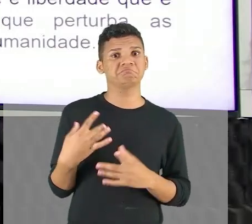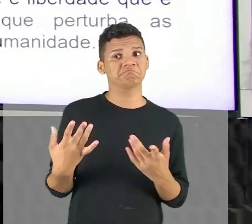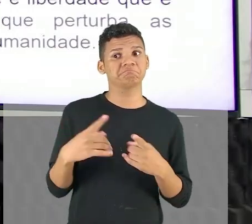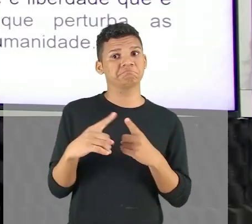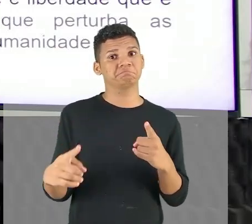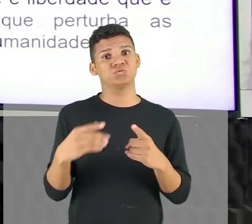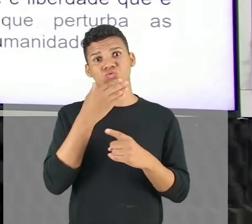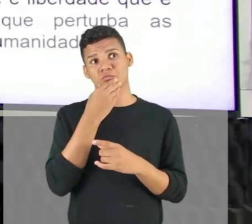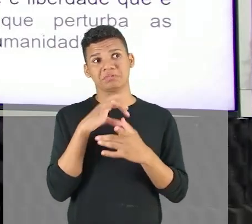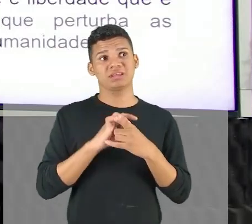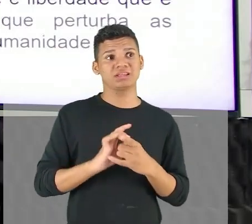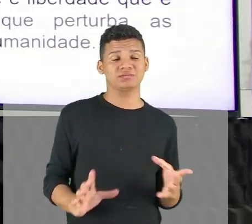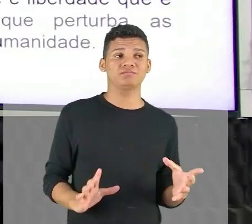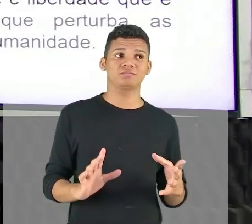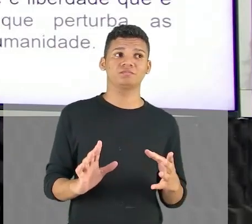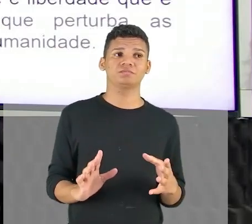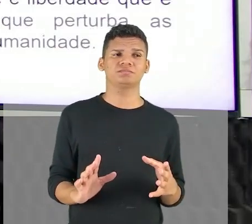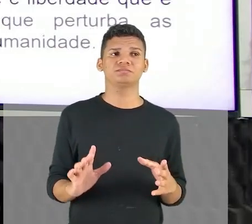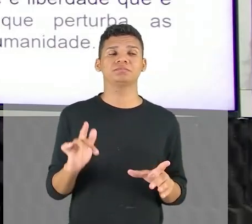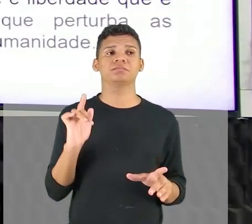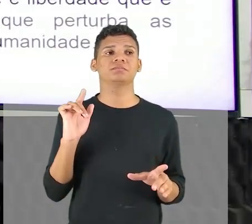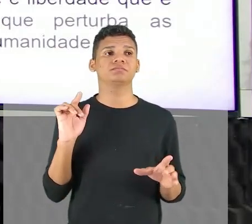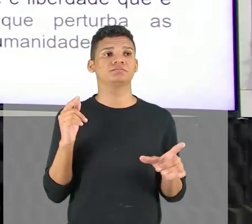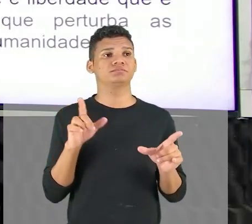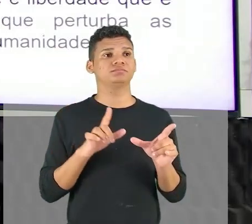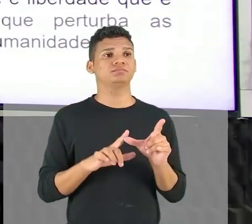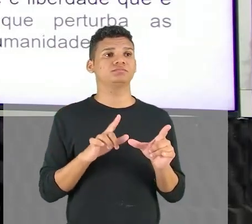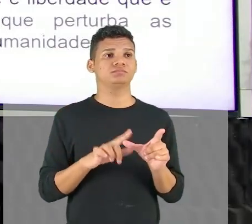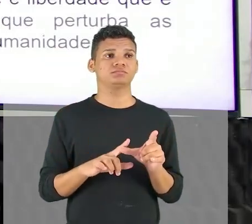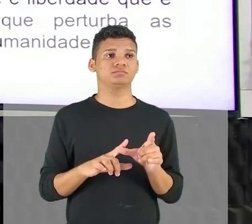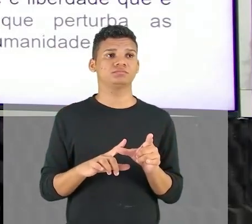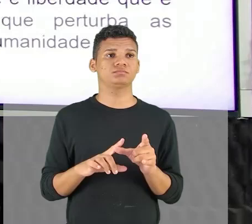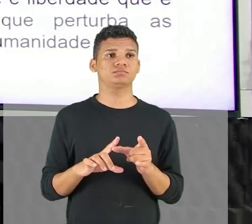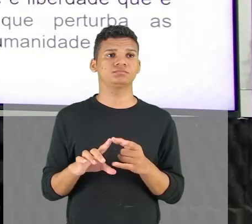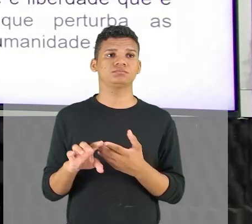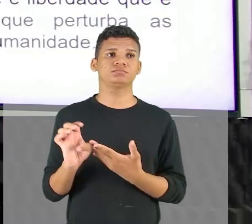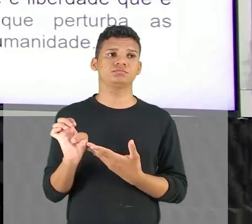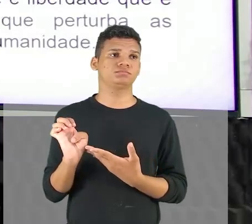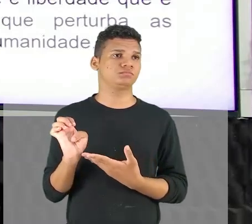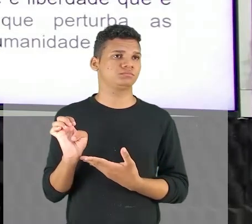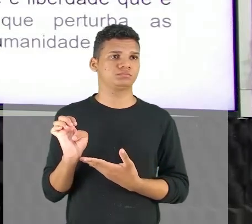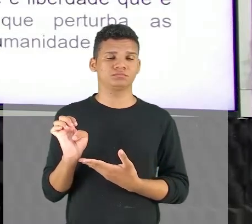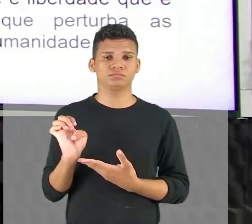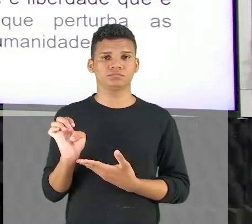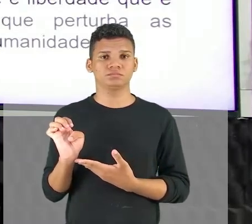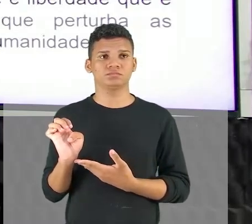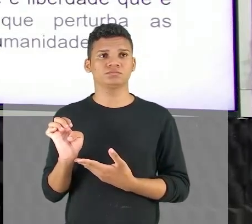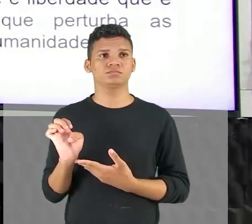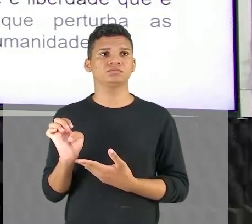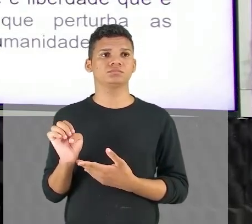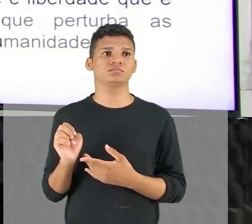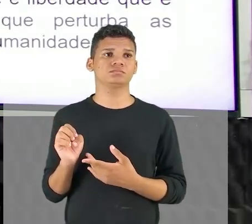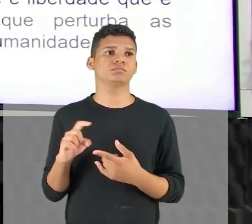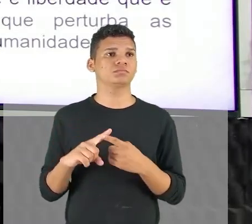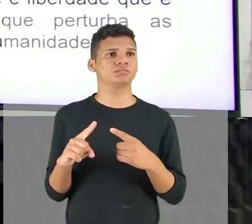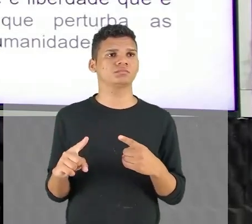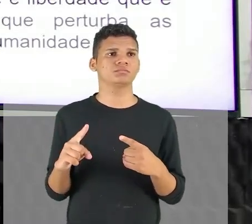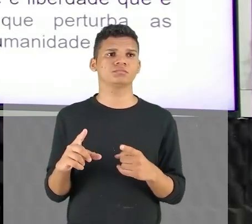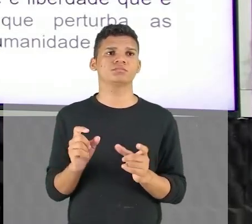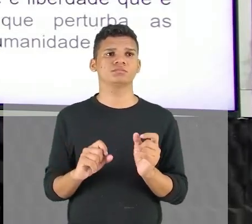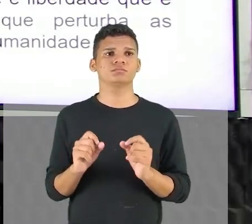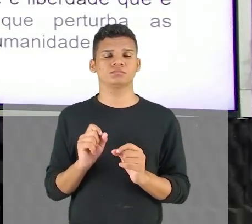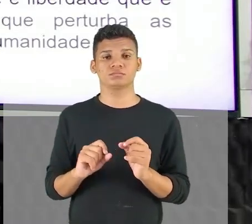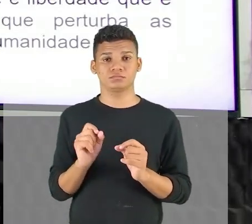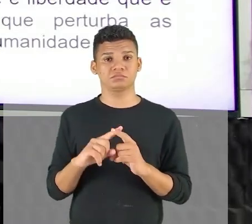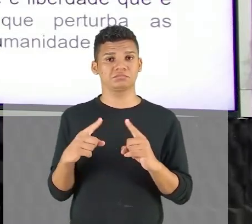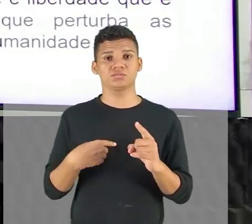livre, né? E é destruído pela civilização? Não, né? A civilização que vai fazer para o Thomas Hobbes com